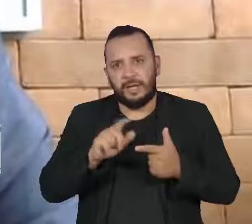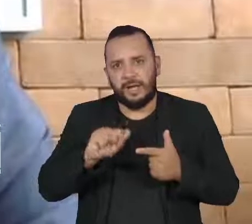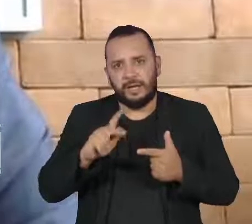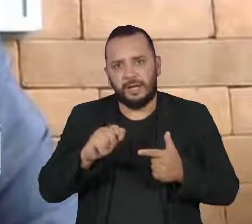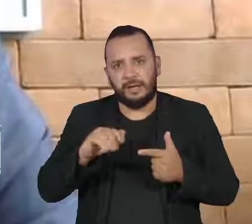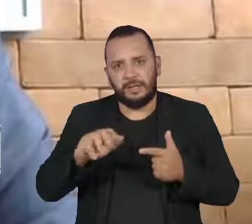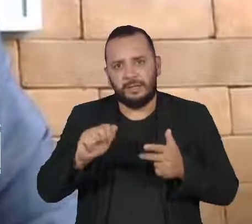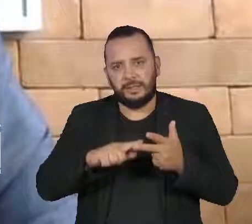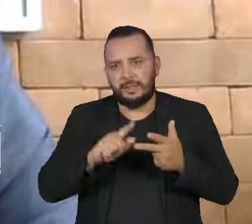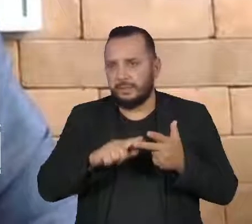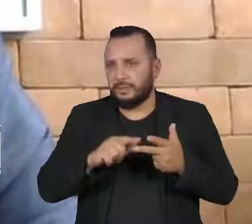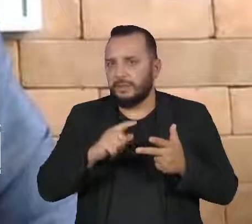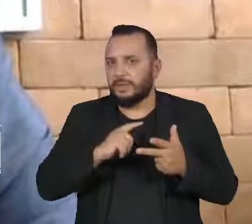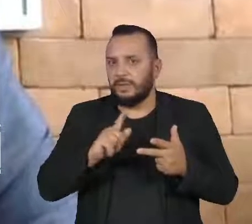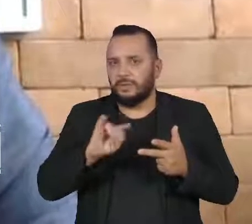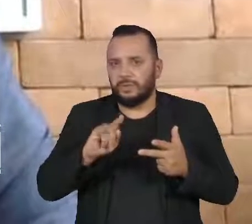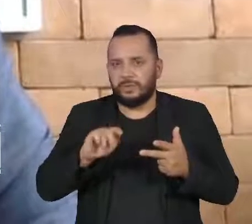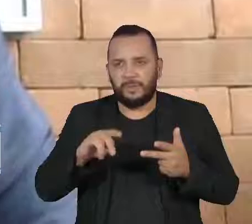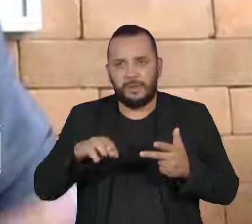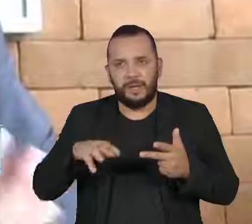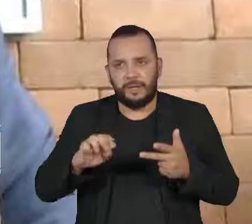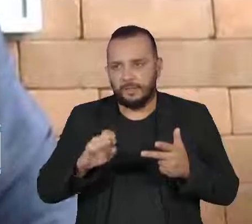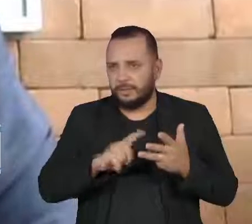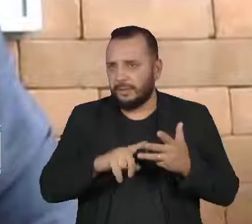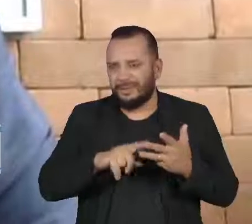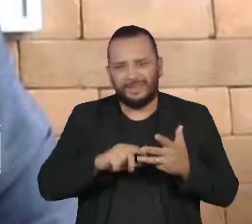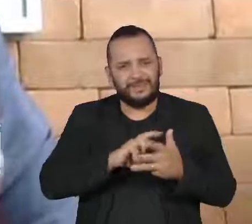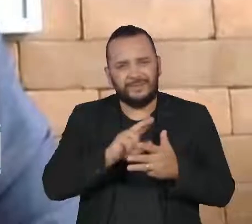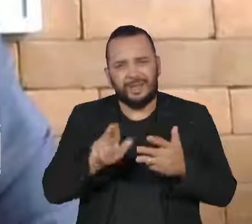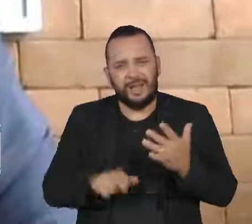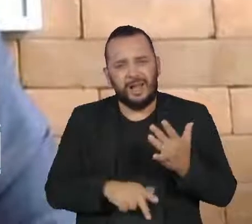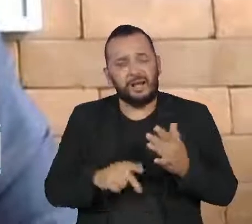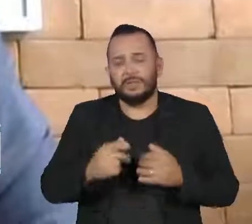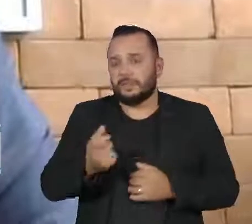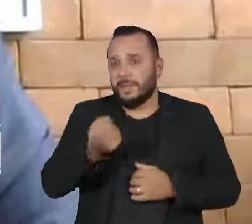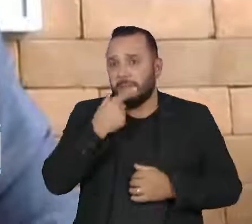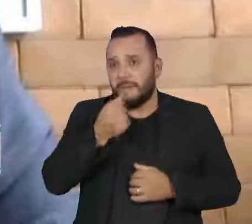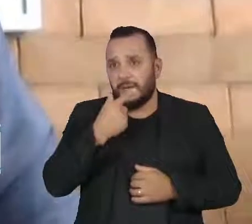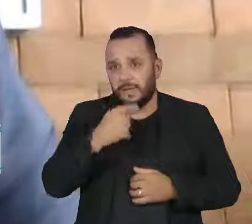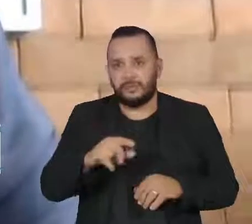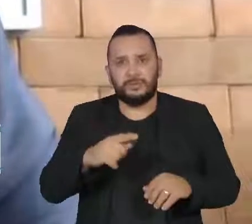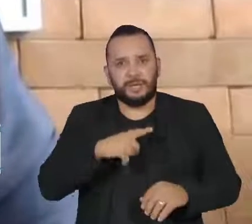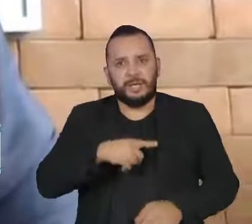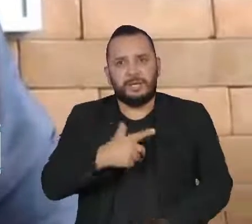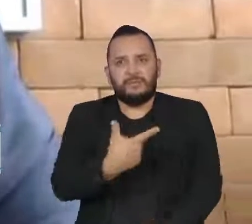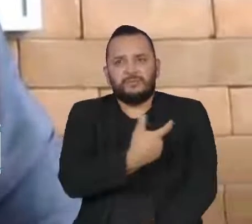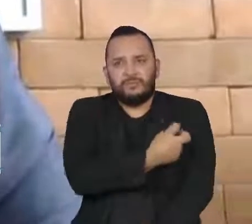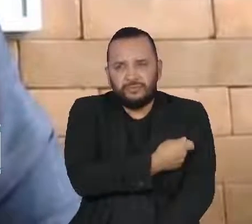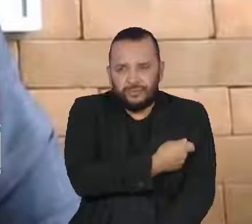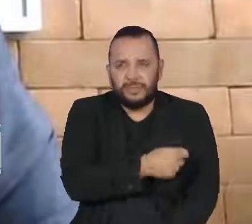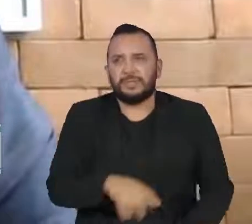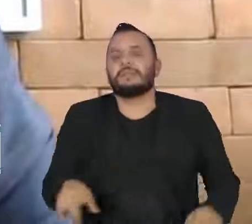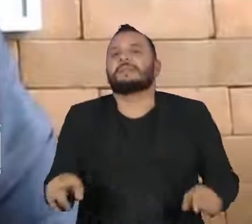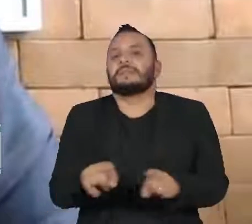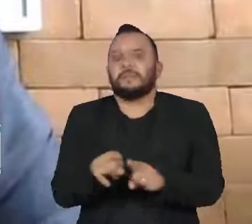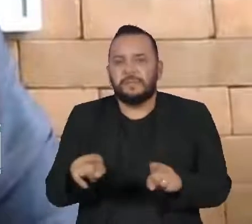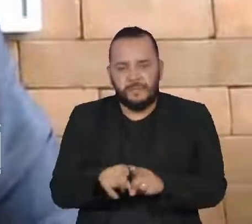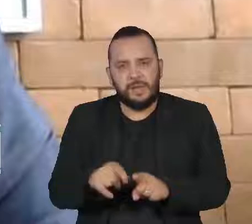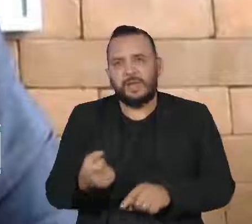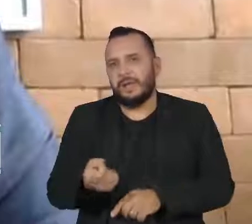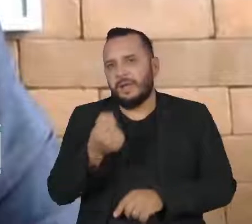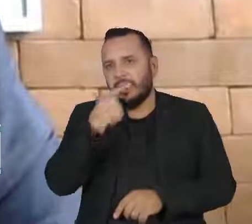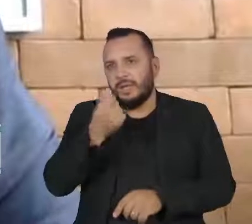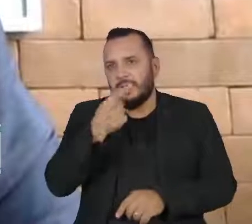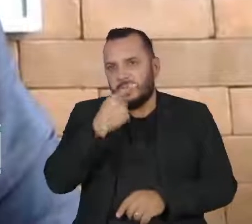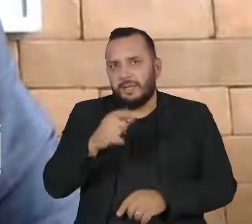o golimumab, o ustekinumab. Hoje temos chegando também drogas orais, drogas que são tomadas pela boca,